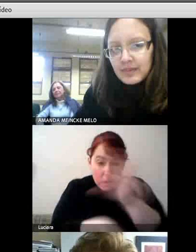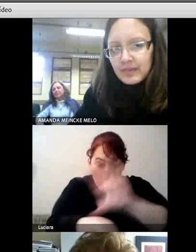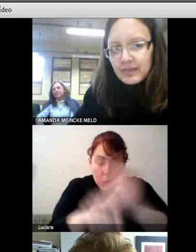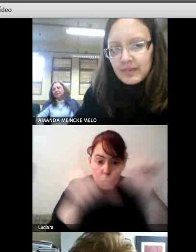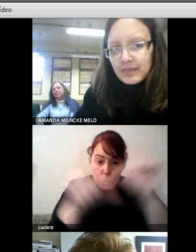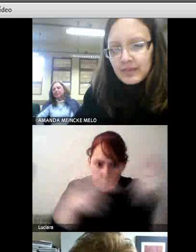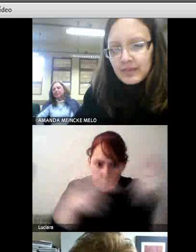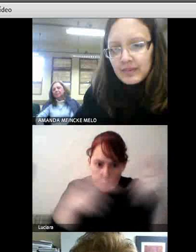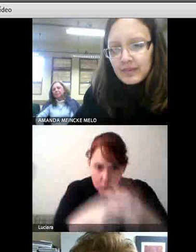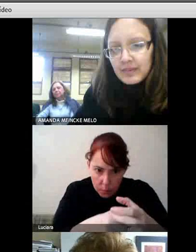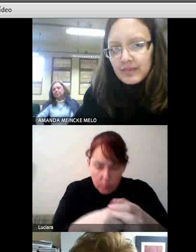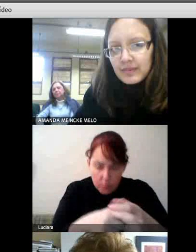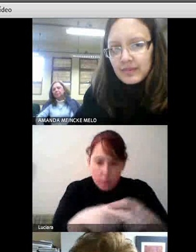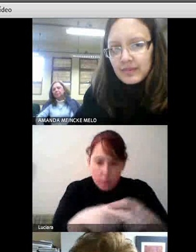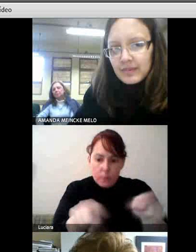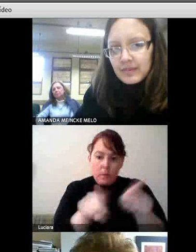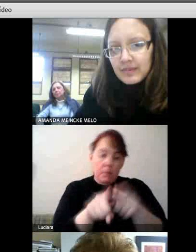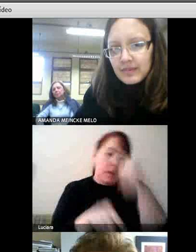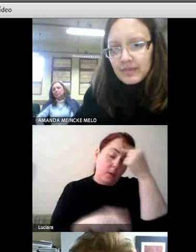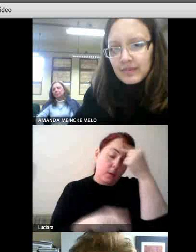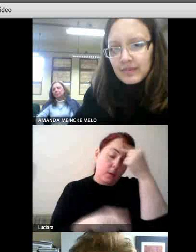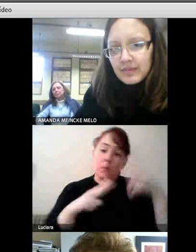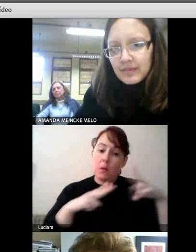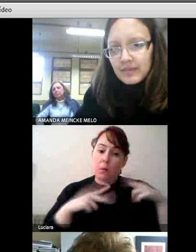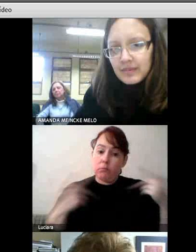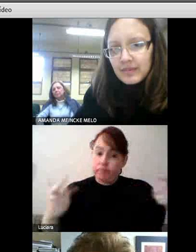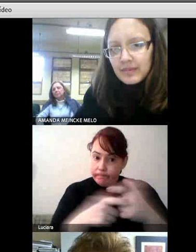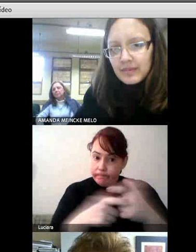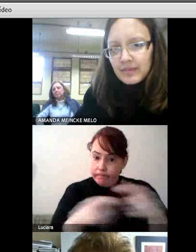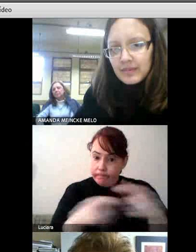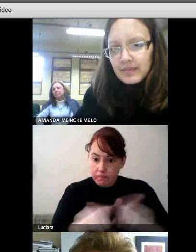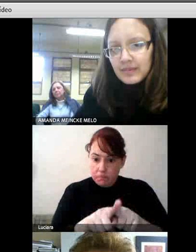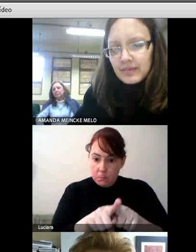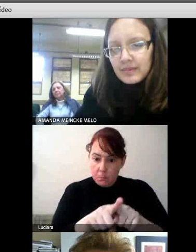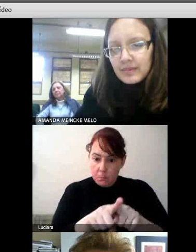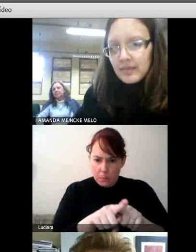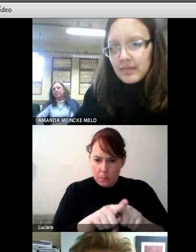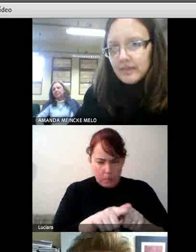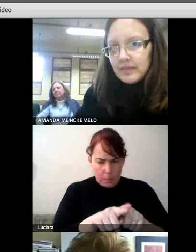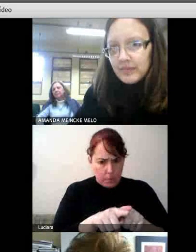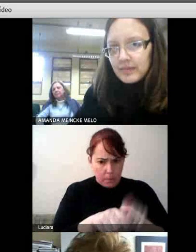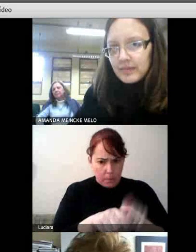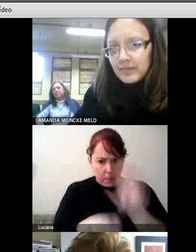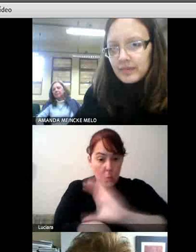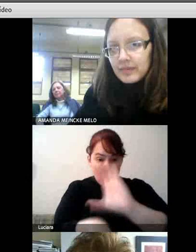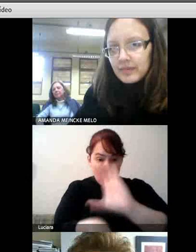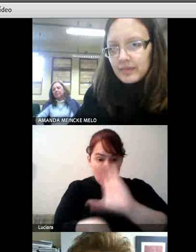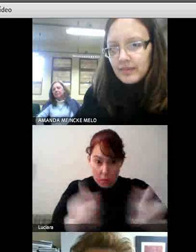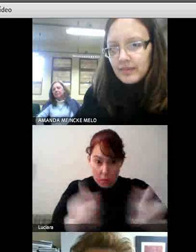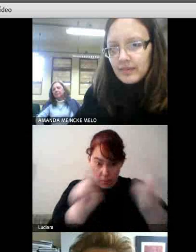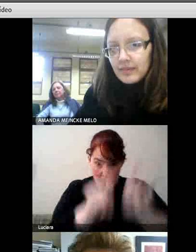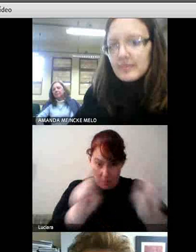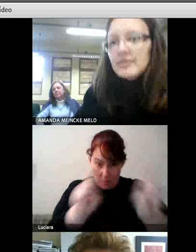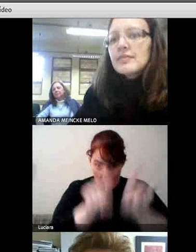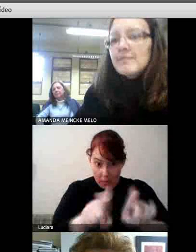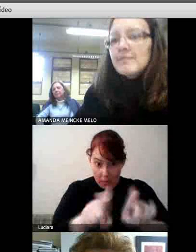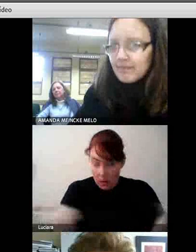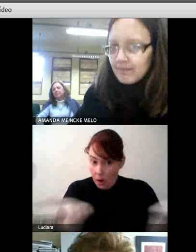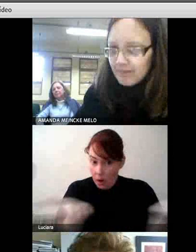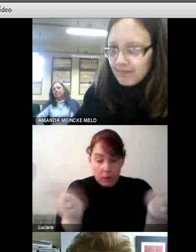nada acontece com gente velha como nós. Eu sou velha, vocês não são, mas gente mais antiga